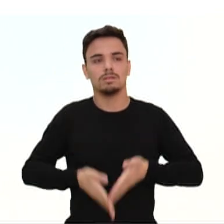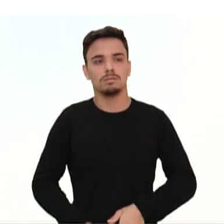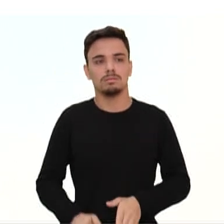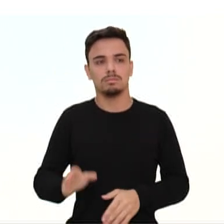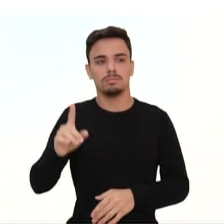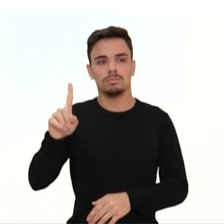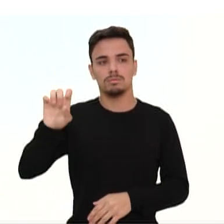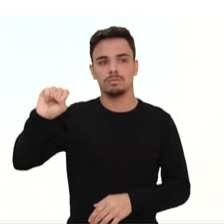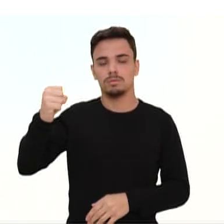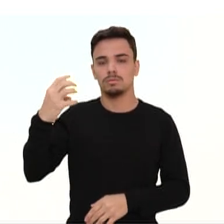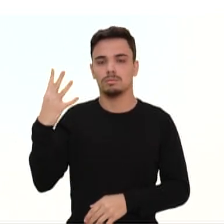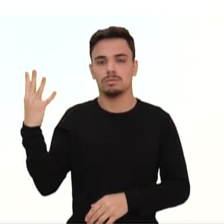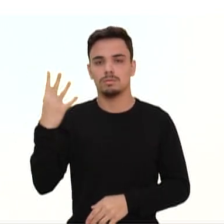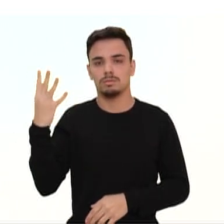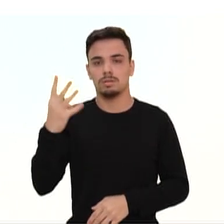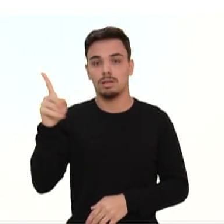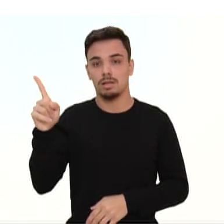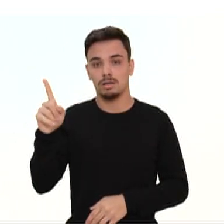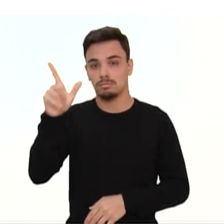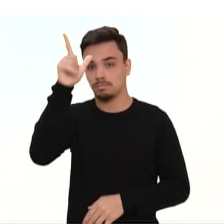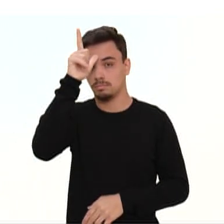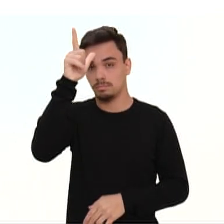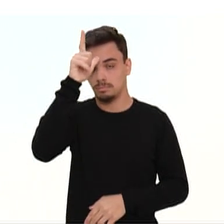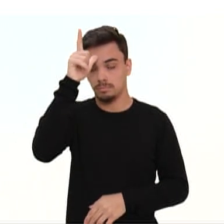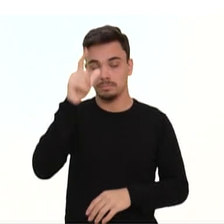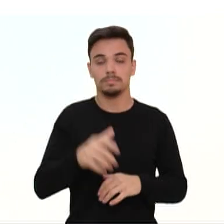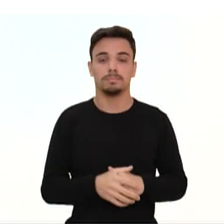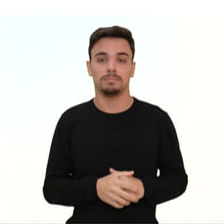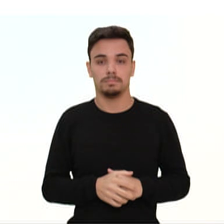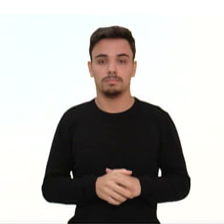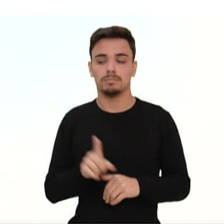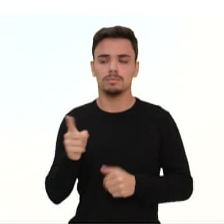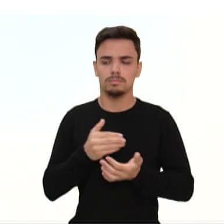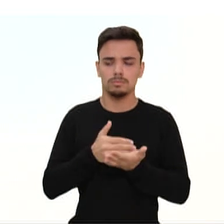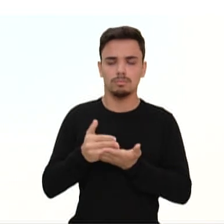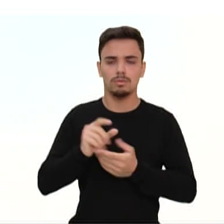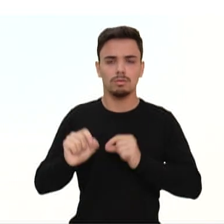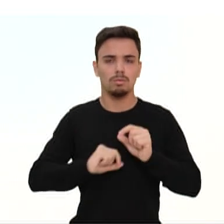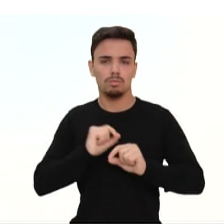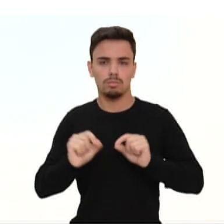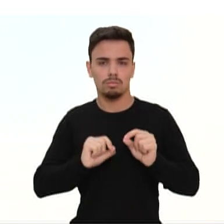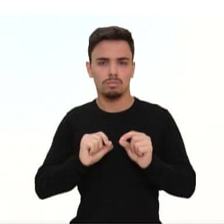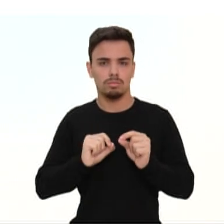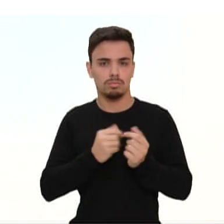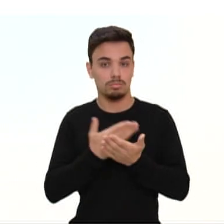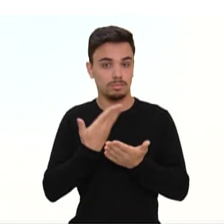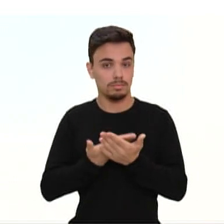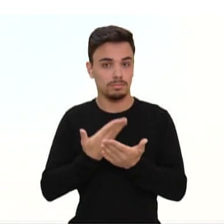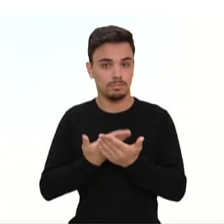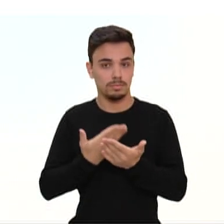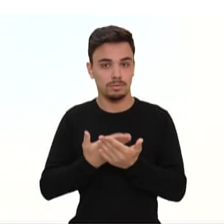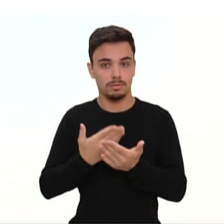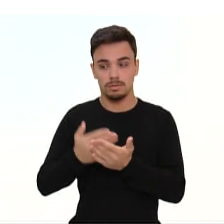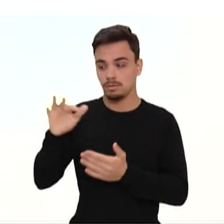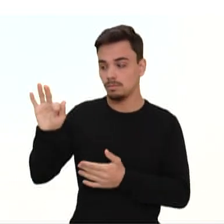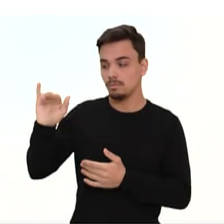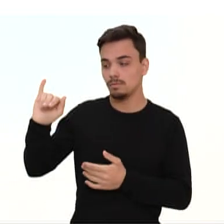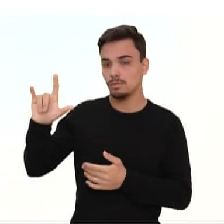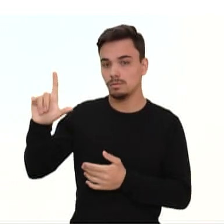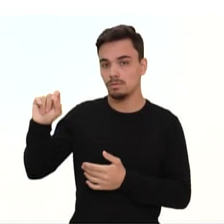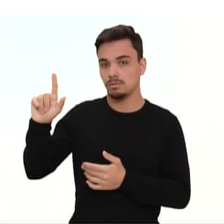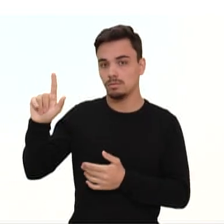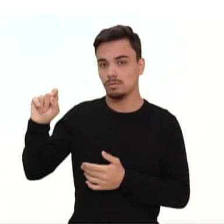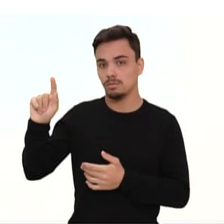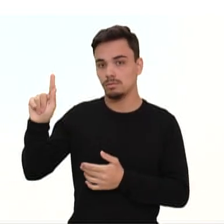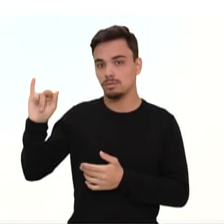1844 em Rücken, na Alemanha. Ele inicialmente começa a estudar filologia, ele